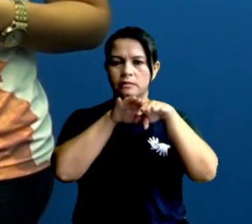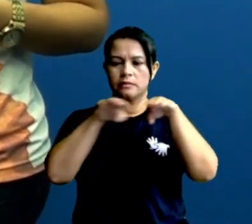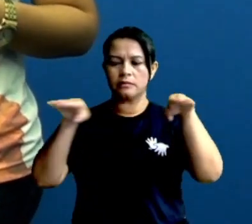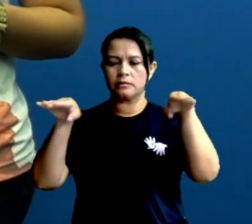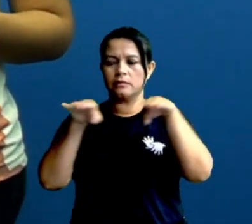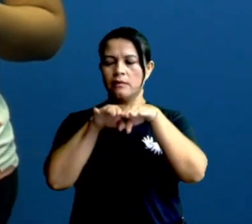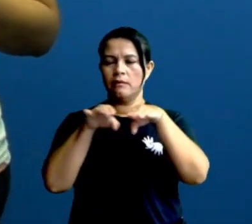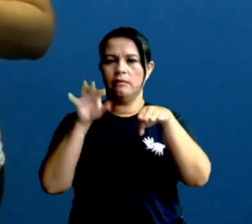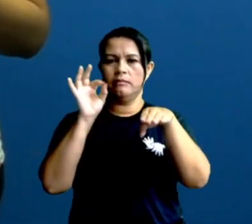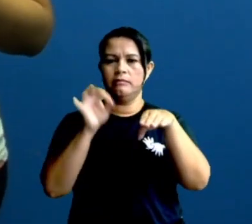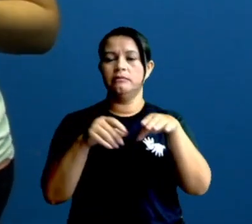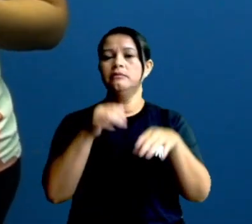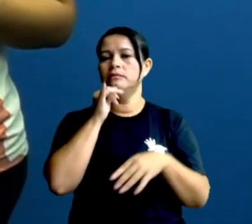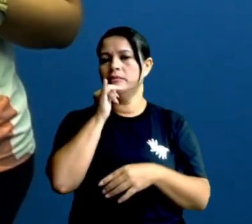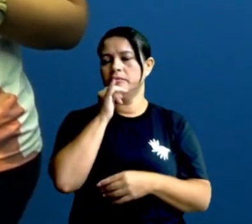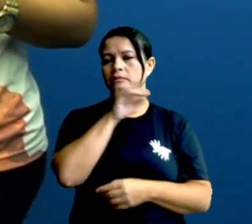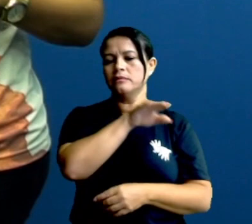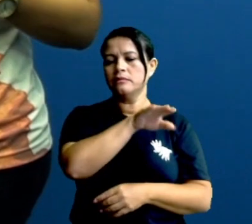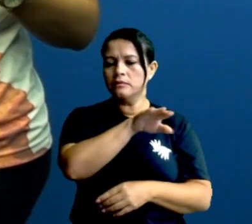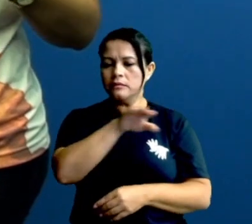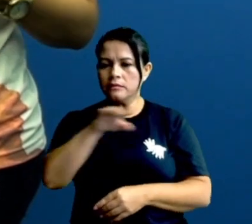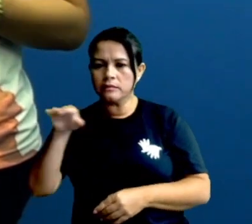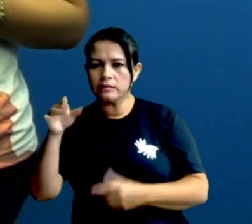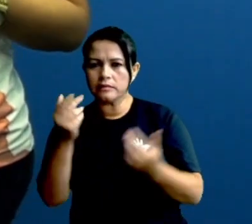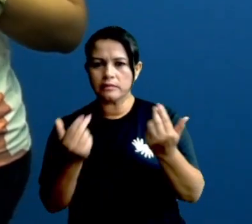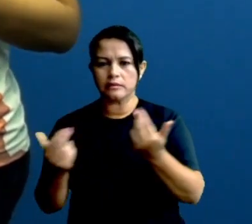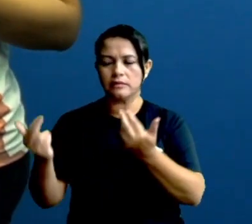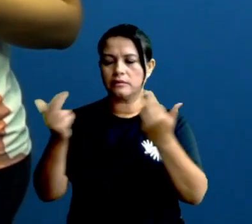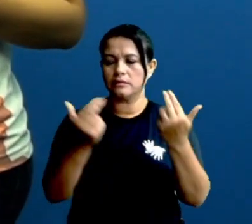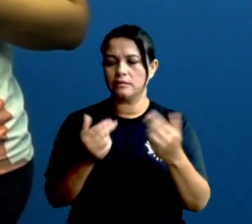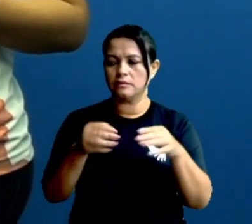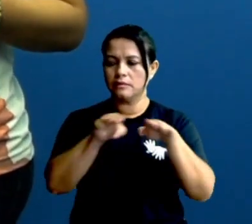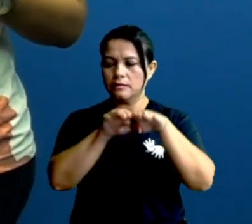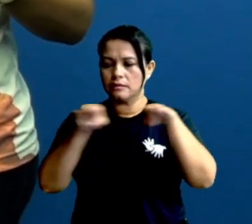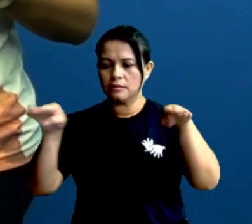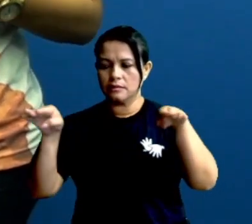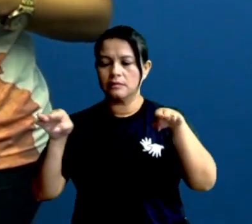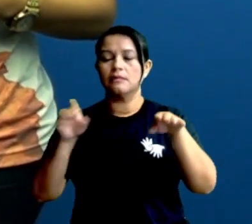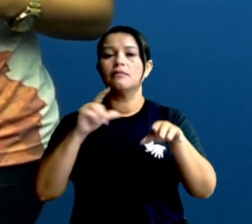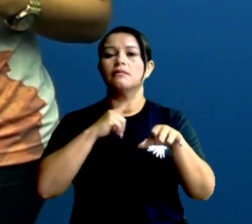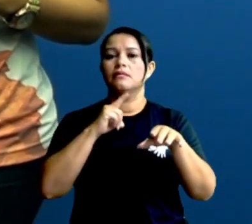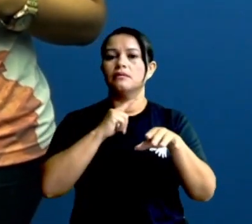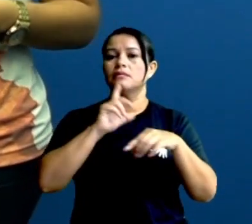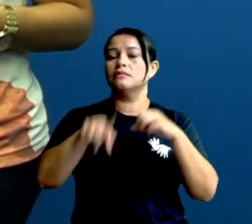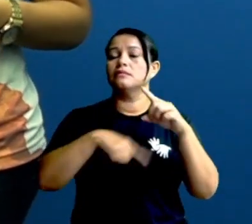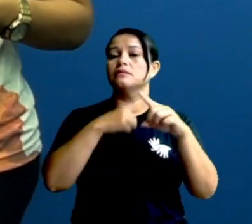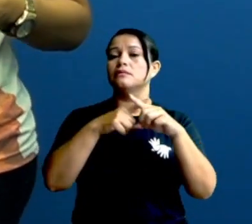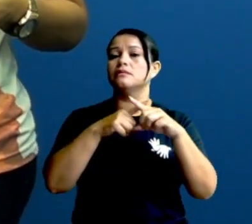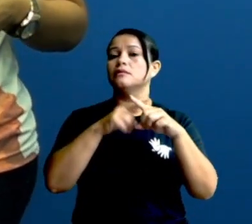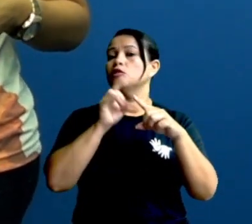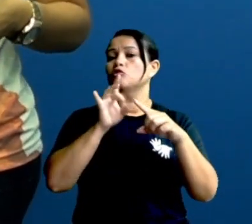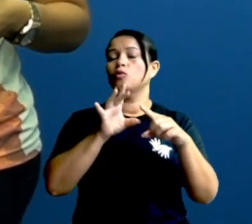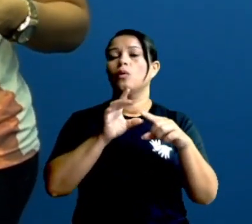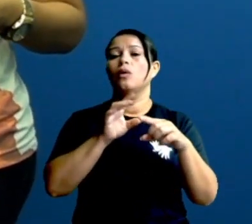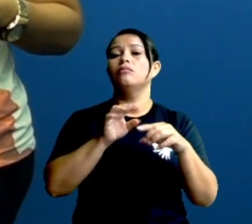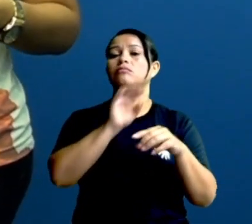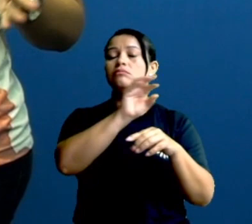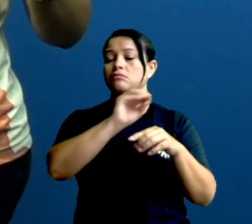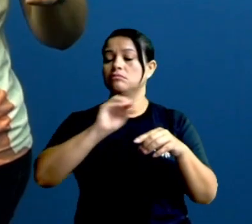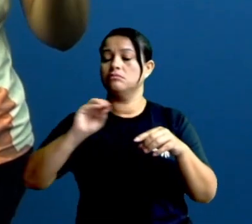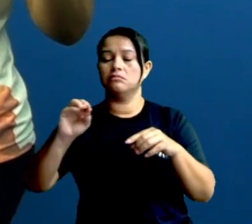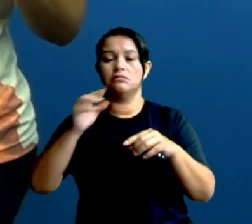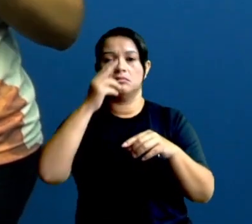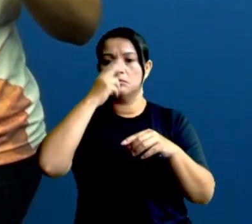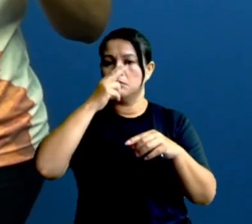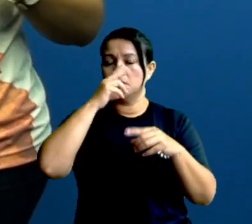base, tá certo? Ou seja, bases iguais. Na multiplicação, nós vamos fazer o quê? Nós vamos repetir a